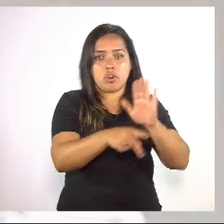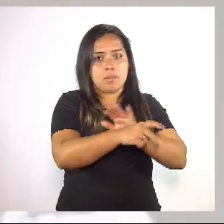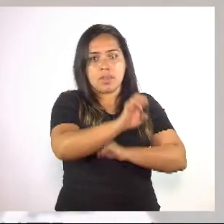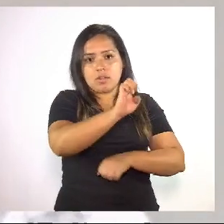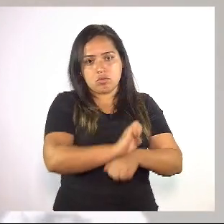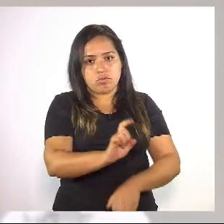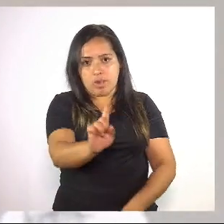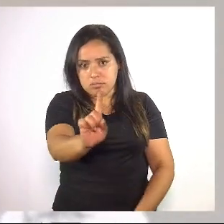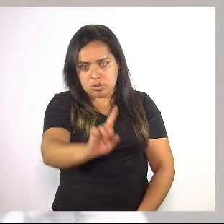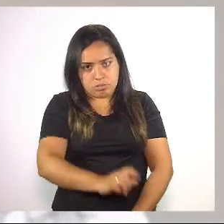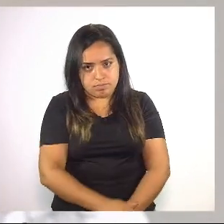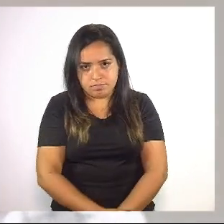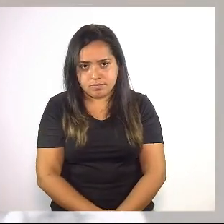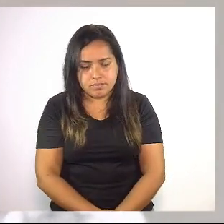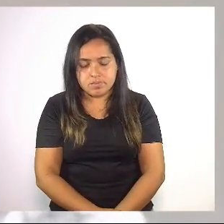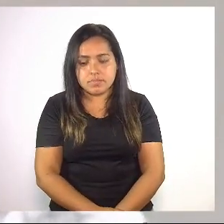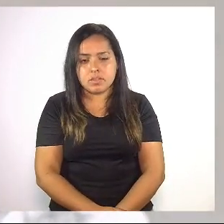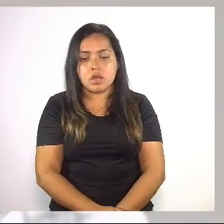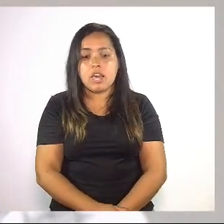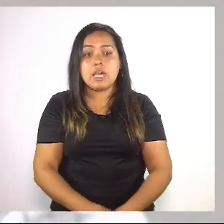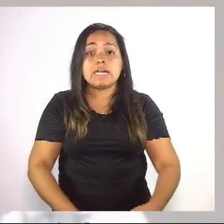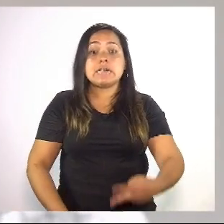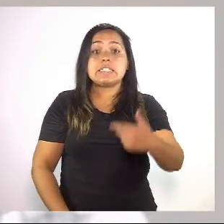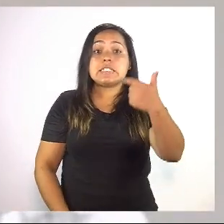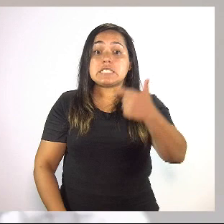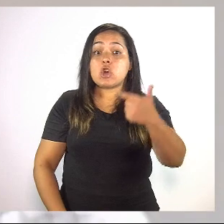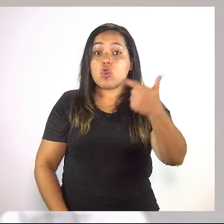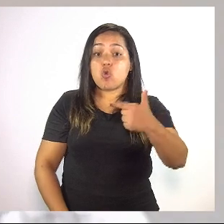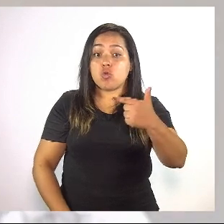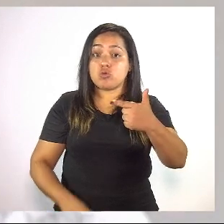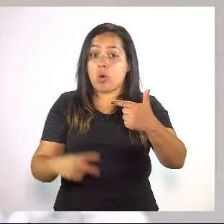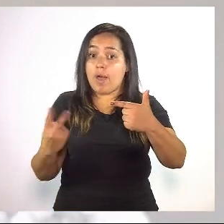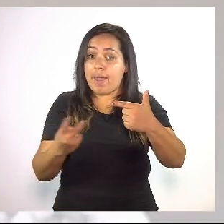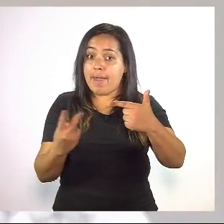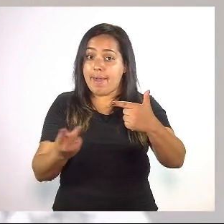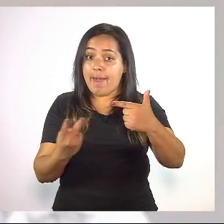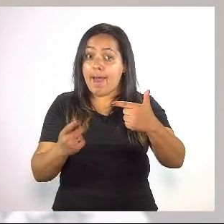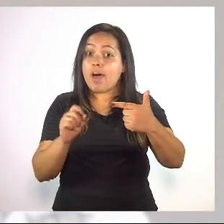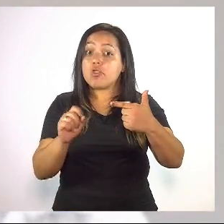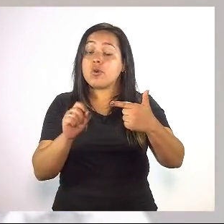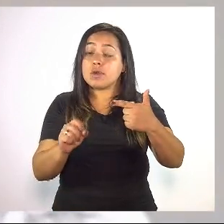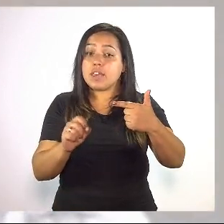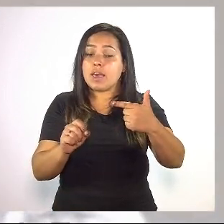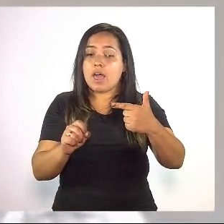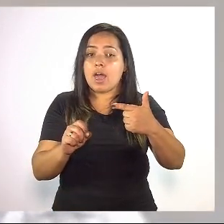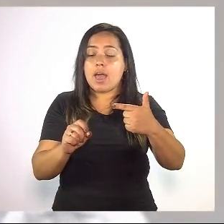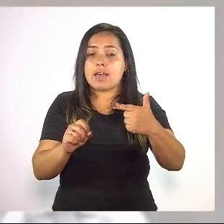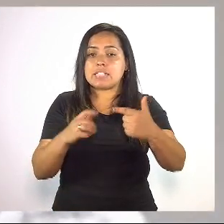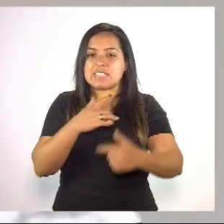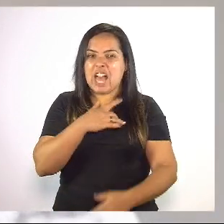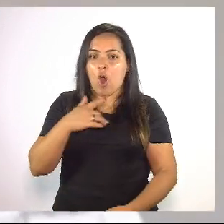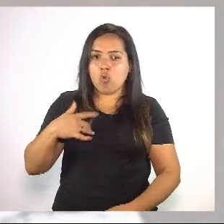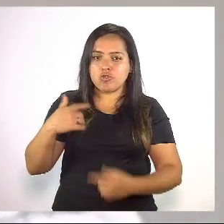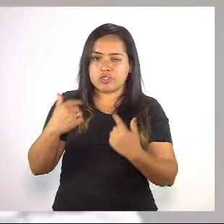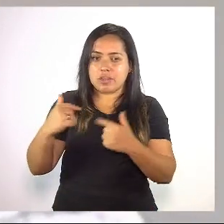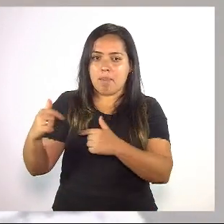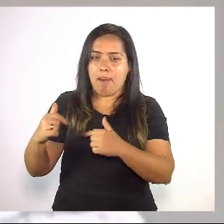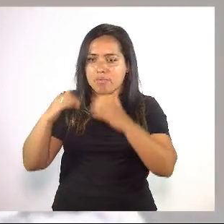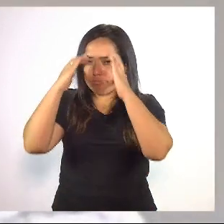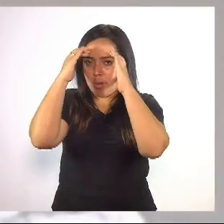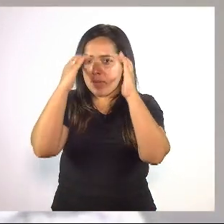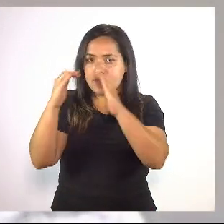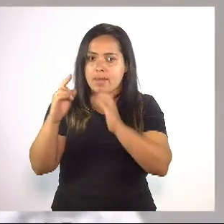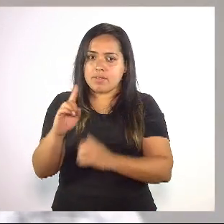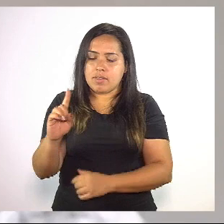irregularidade 2. Descumprimento do limite de aplicação de recursos e ações de serviço público de saúde, conforme a Lei Complementar 141